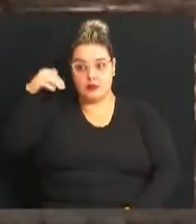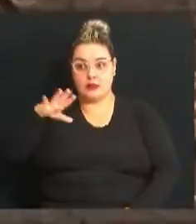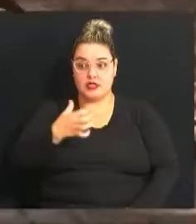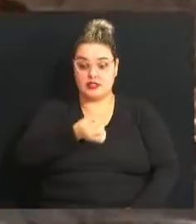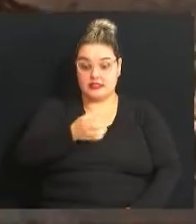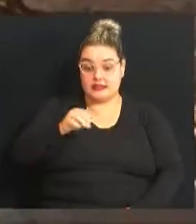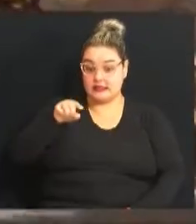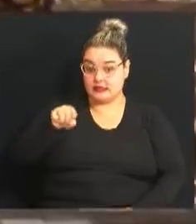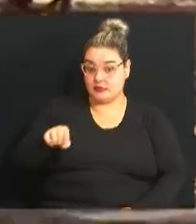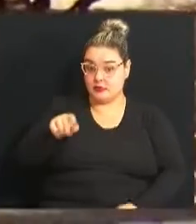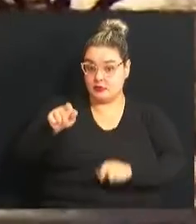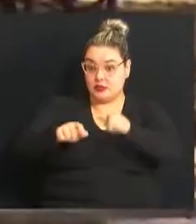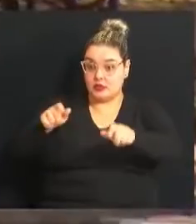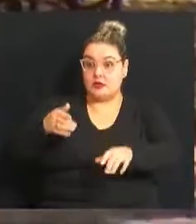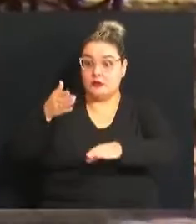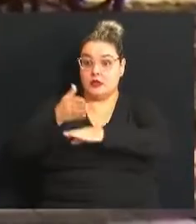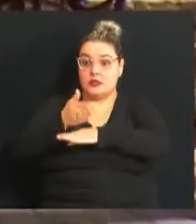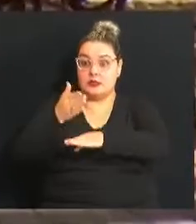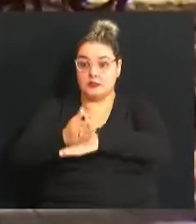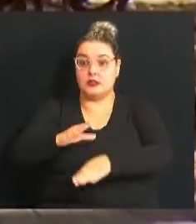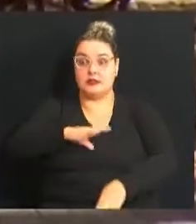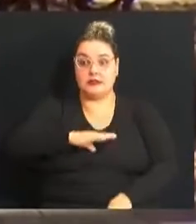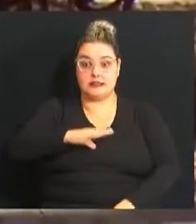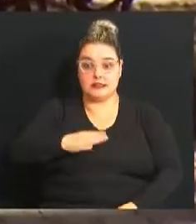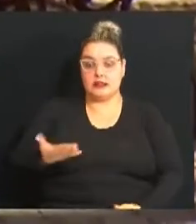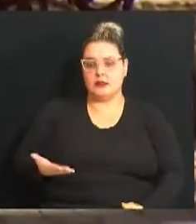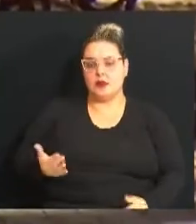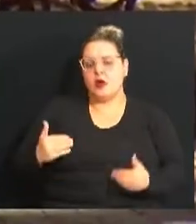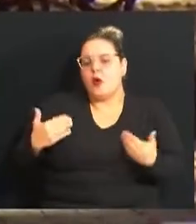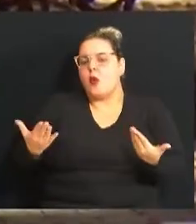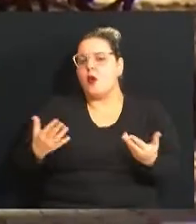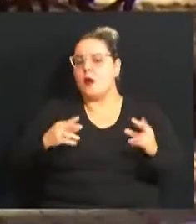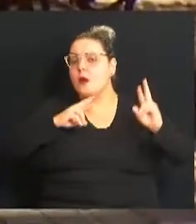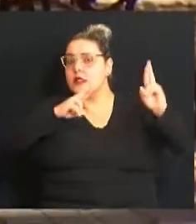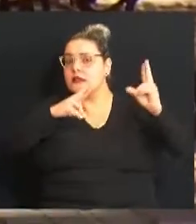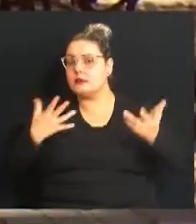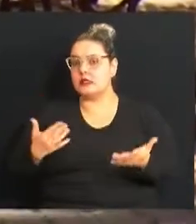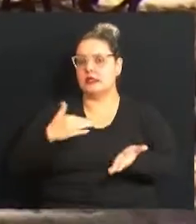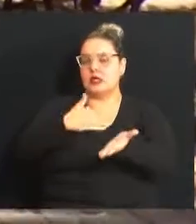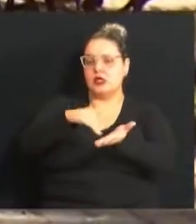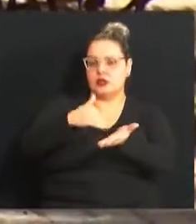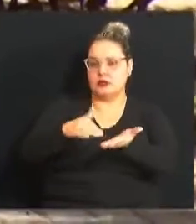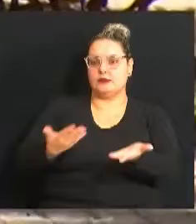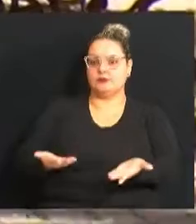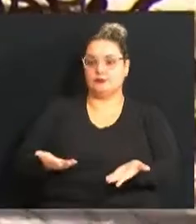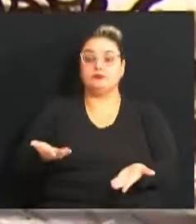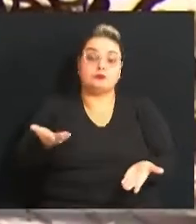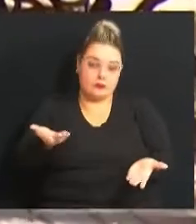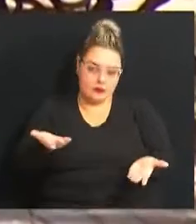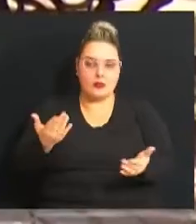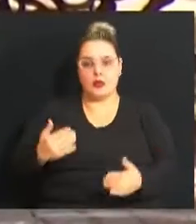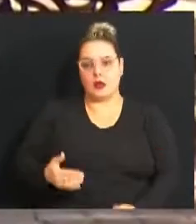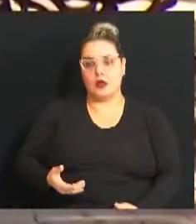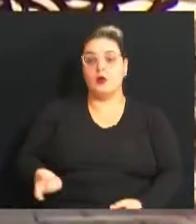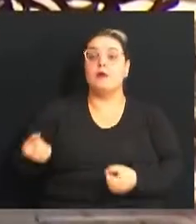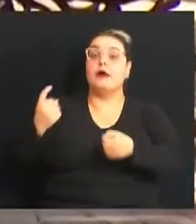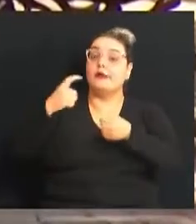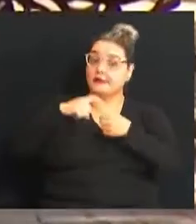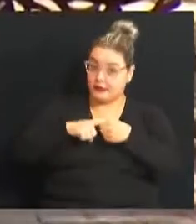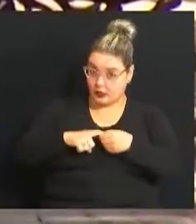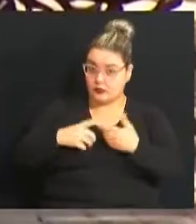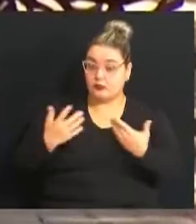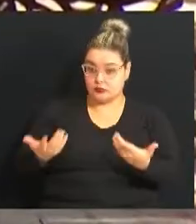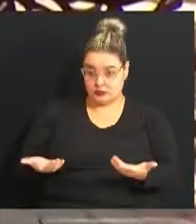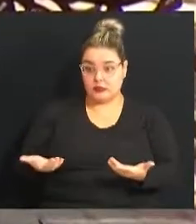pessoas participando aqui na cidade. Qual a expectativa da secretaria? A gente, como é retomada,